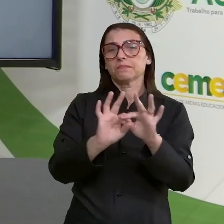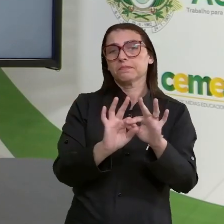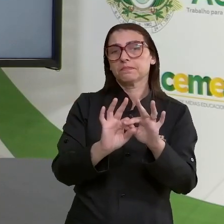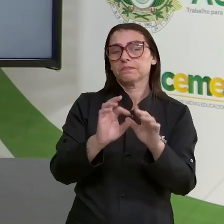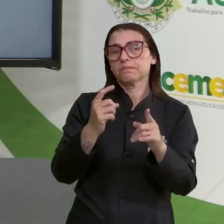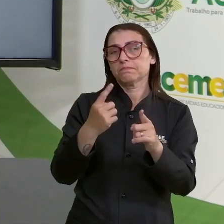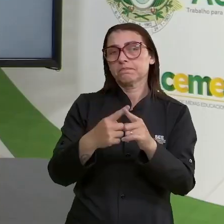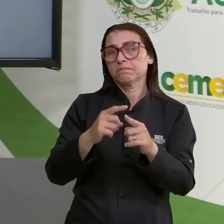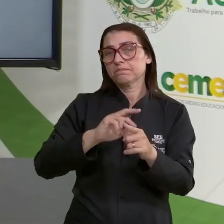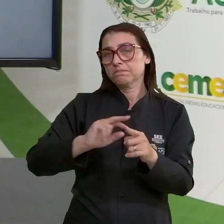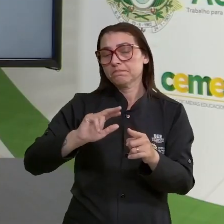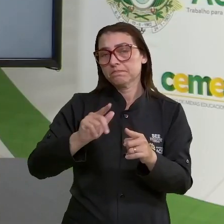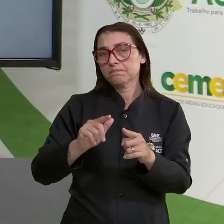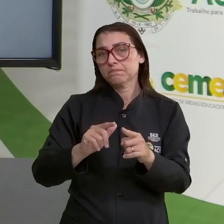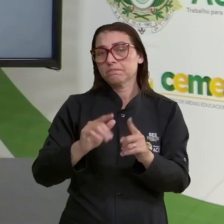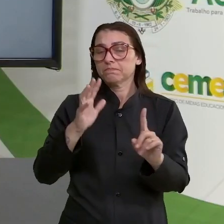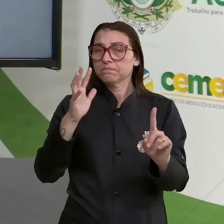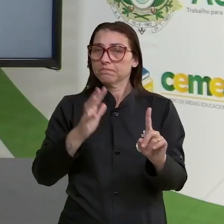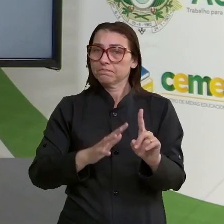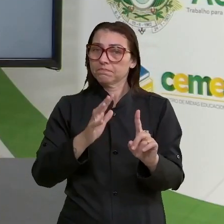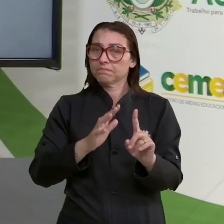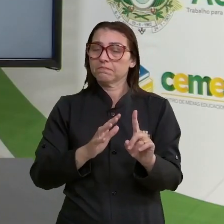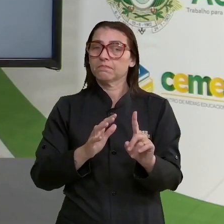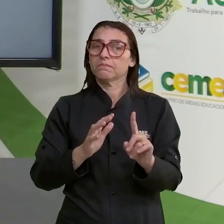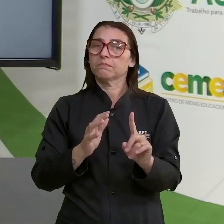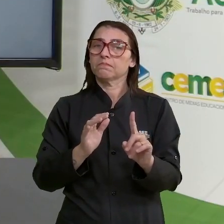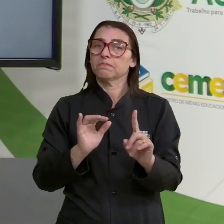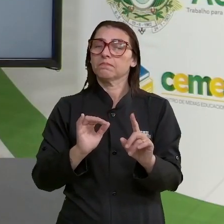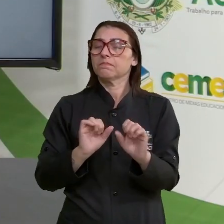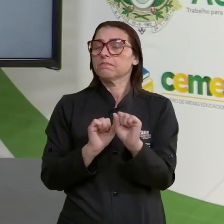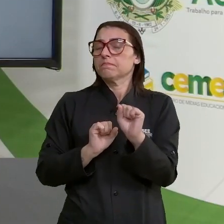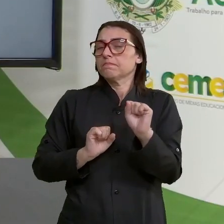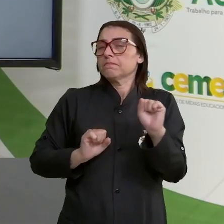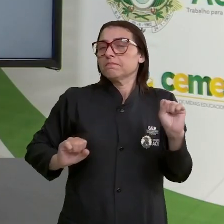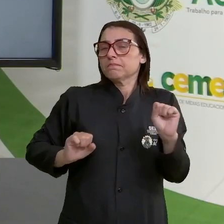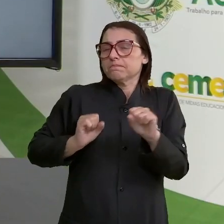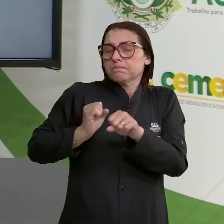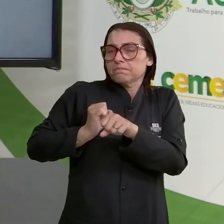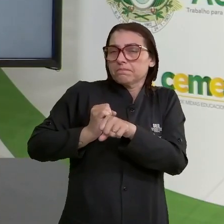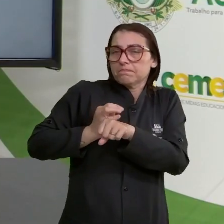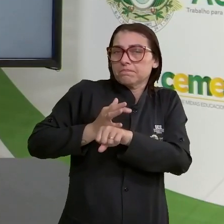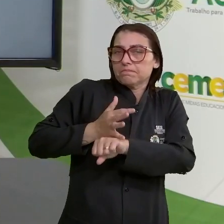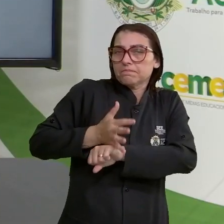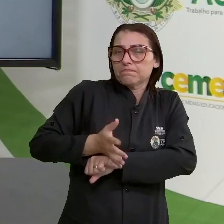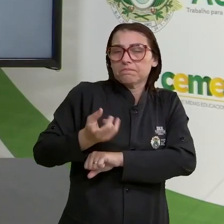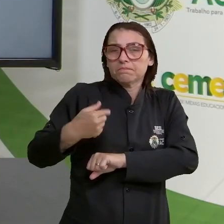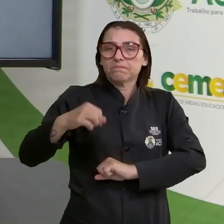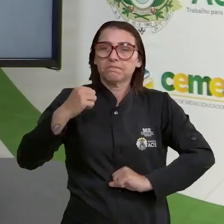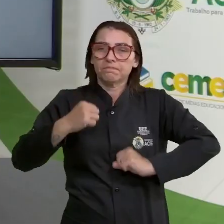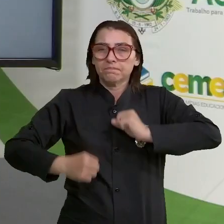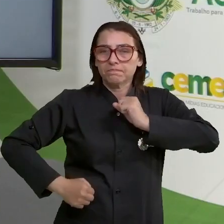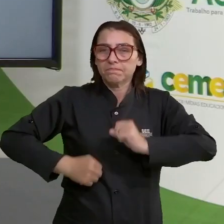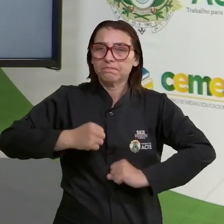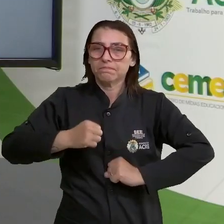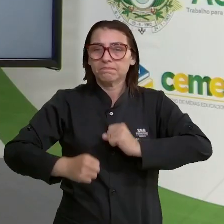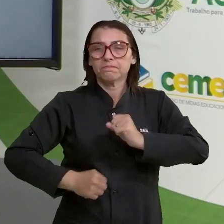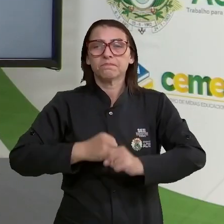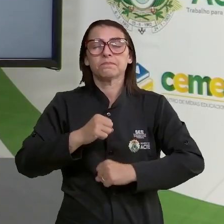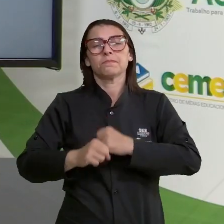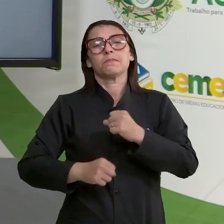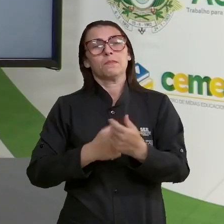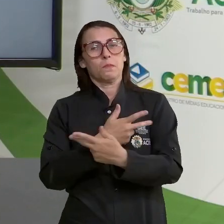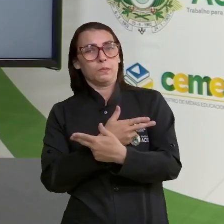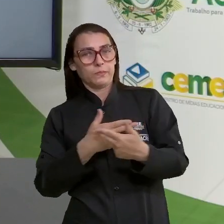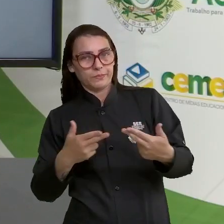sempre é. Um influenciador fitness, por exemplo, eu acordo de madrugada, eu vou correr, faço isso,